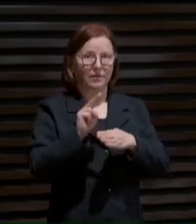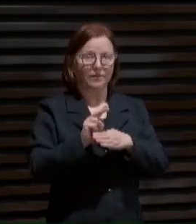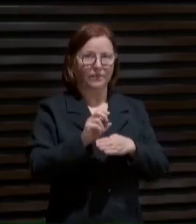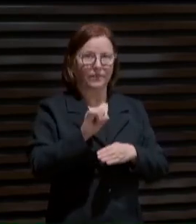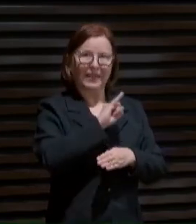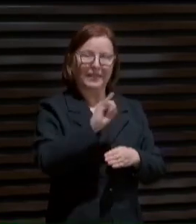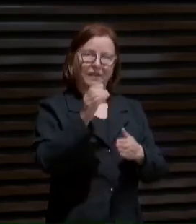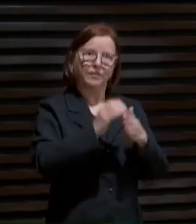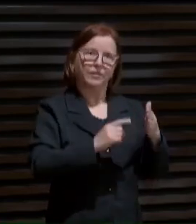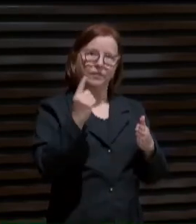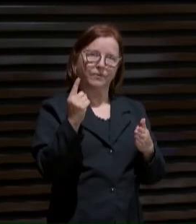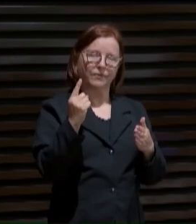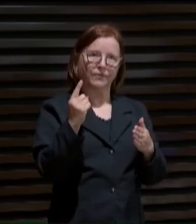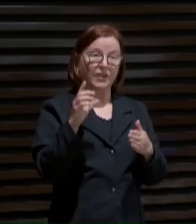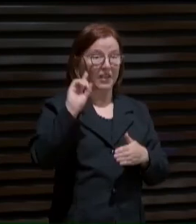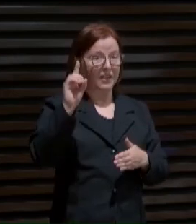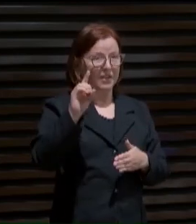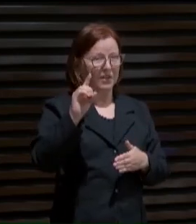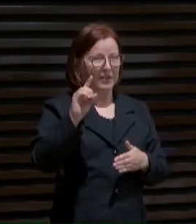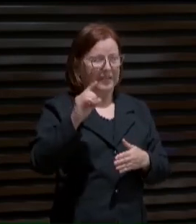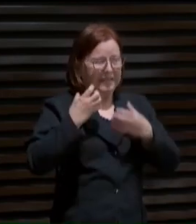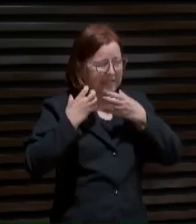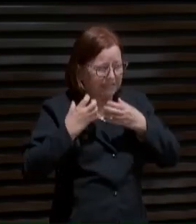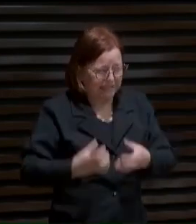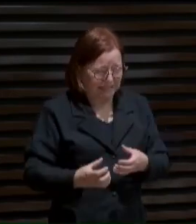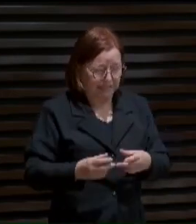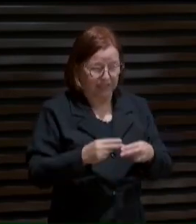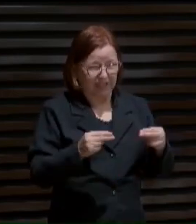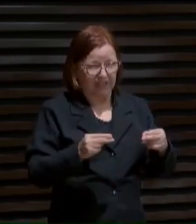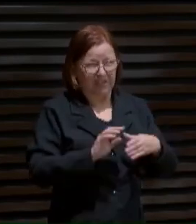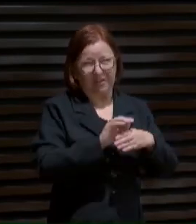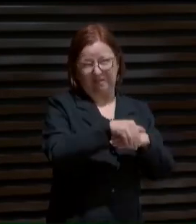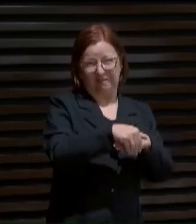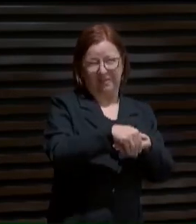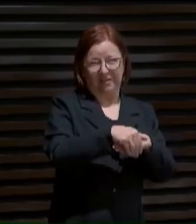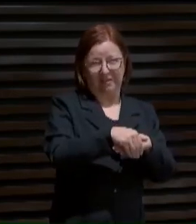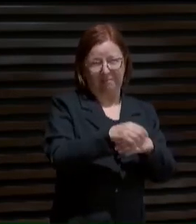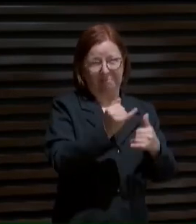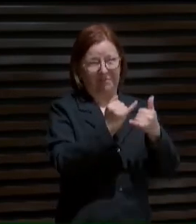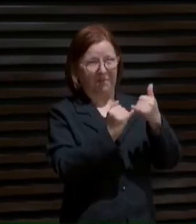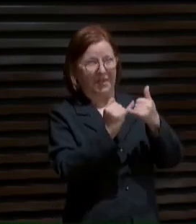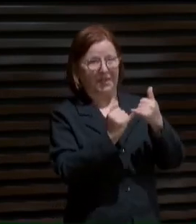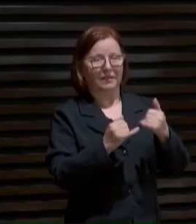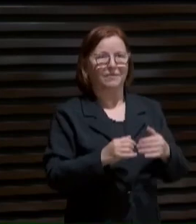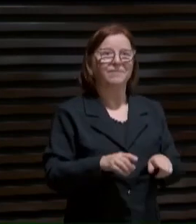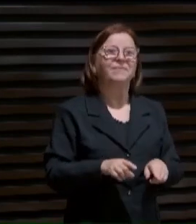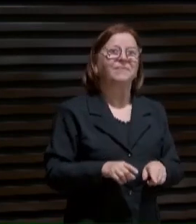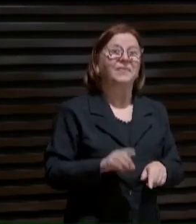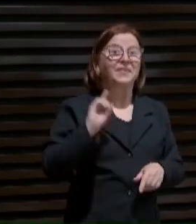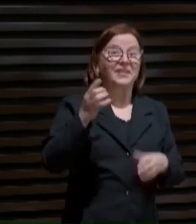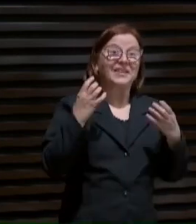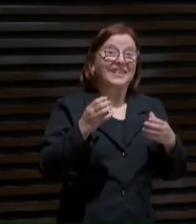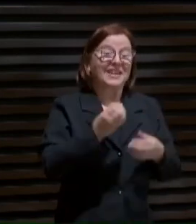Deus que está farto de coisas interiores e de aparência ele quer vida